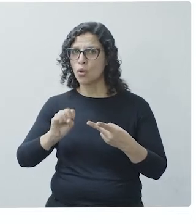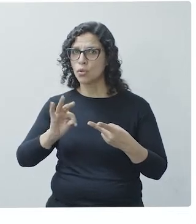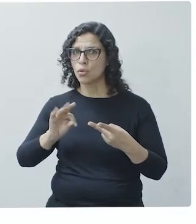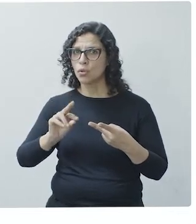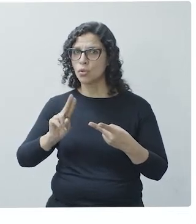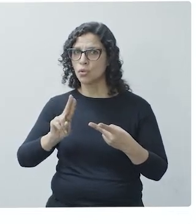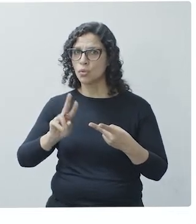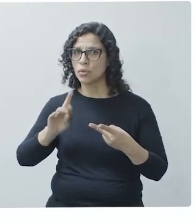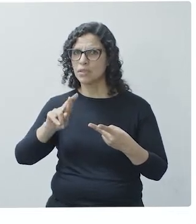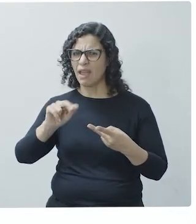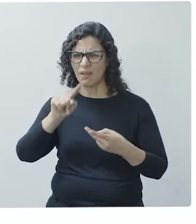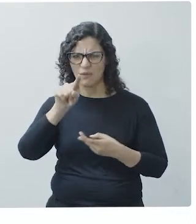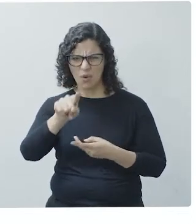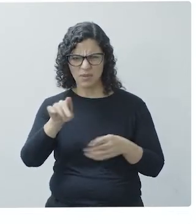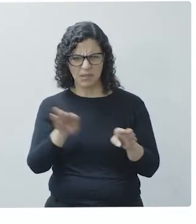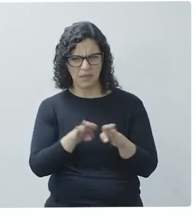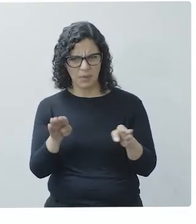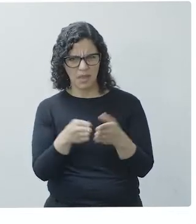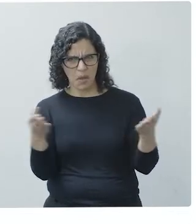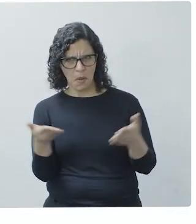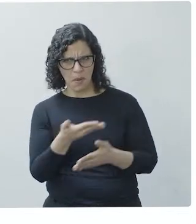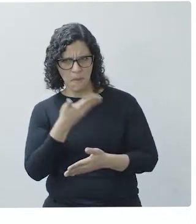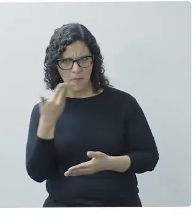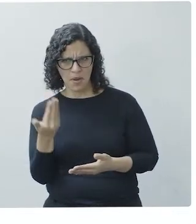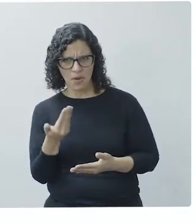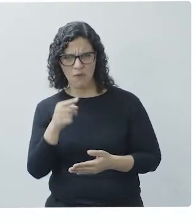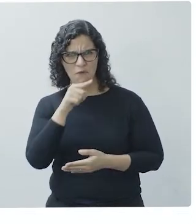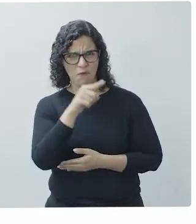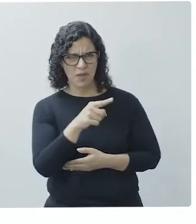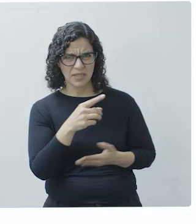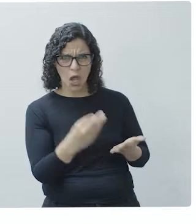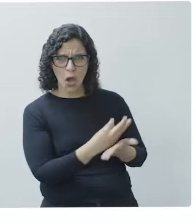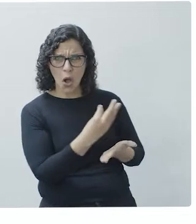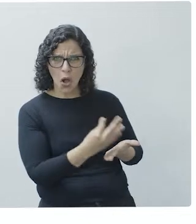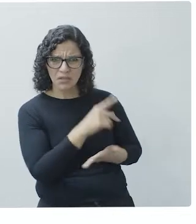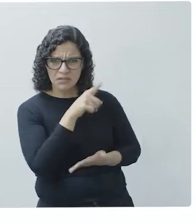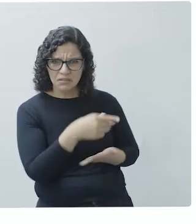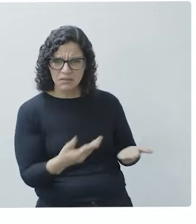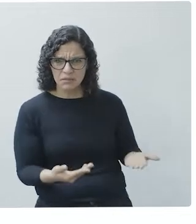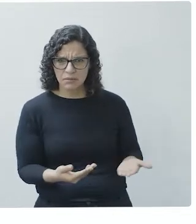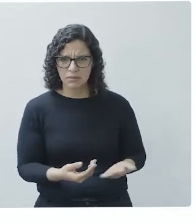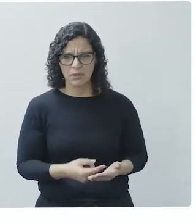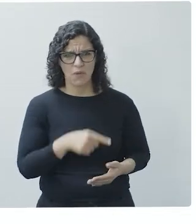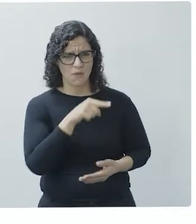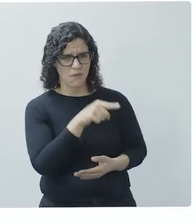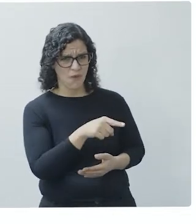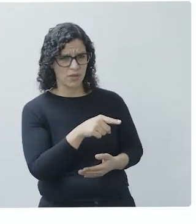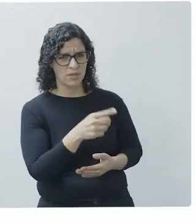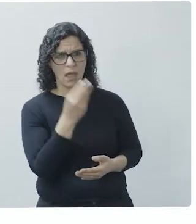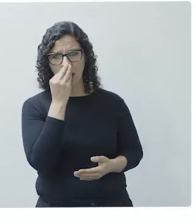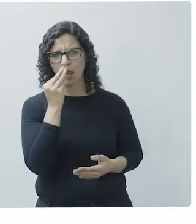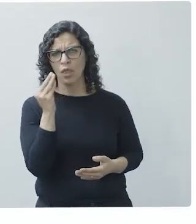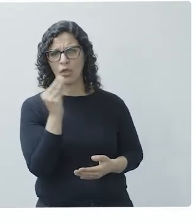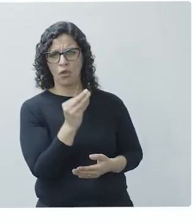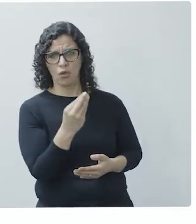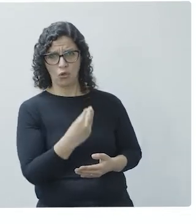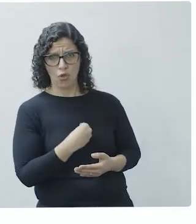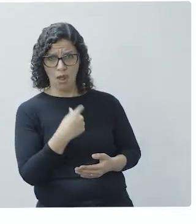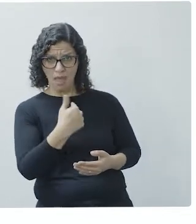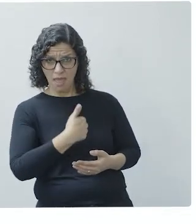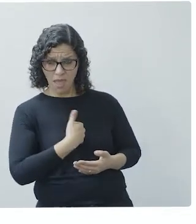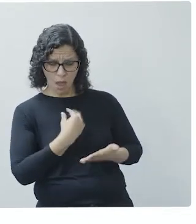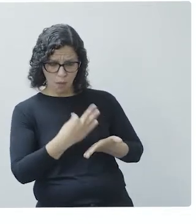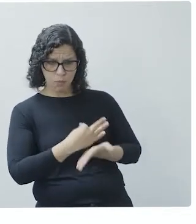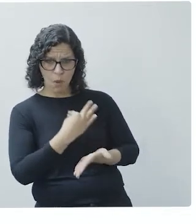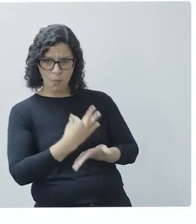Você? Esta agora é melhor. Você é que os cose? Você ignora que quem os cose